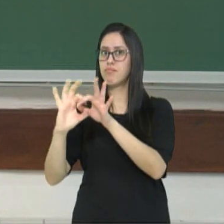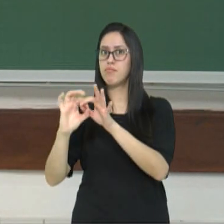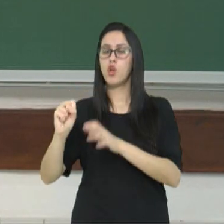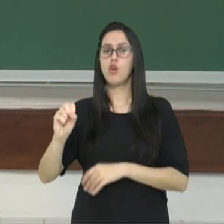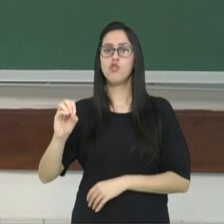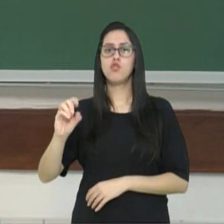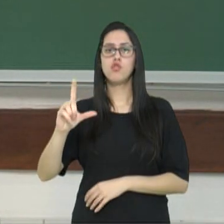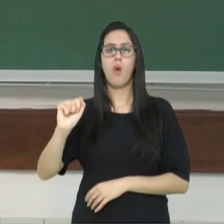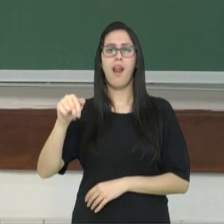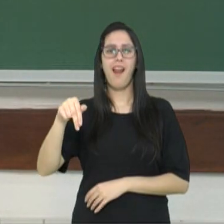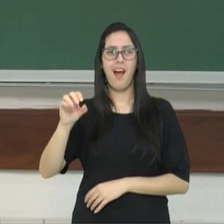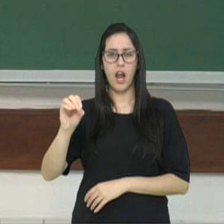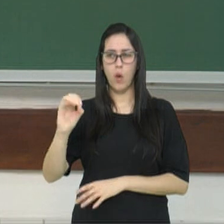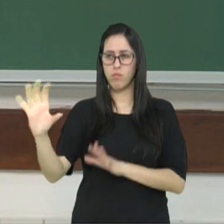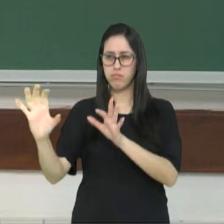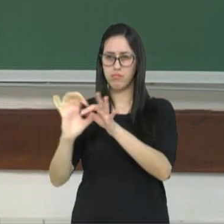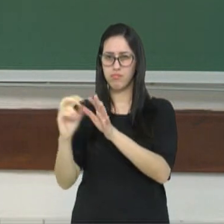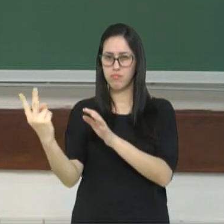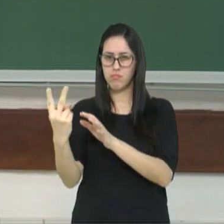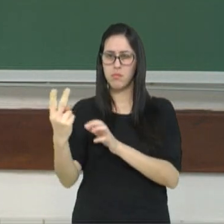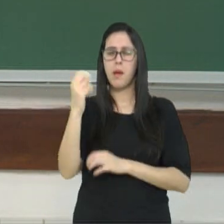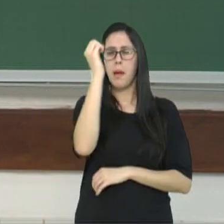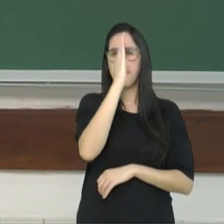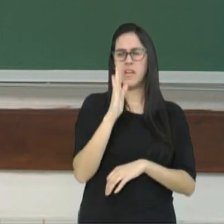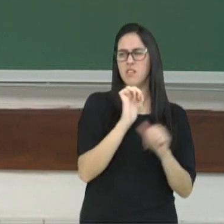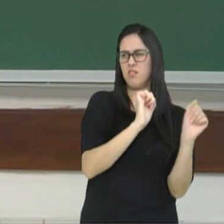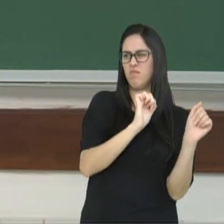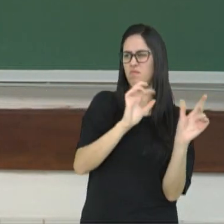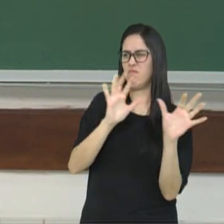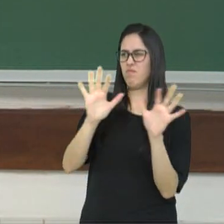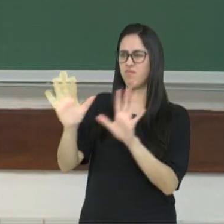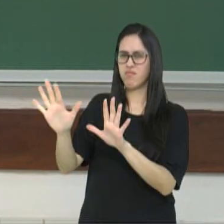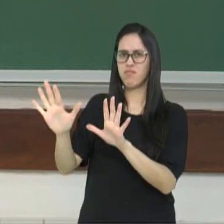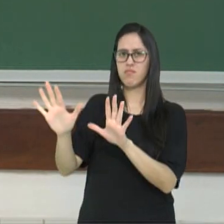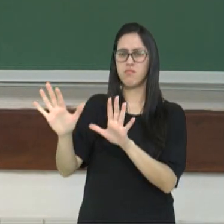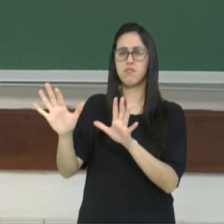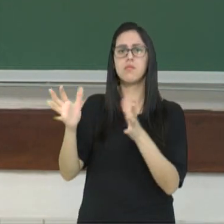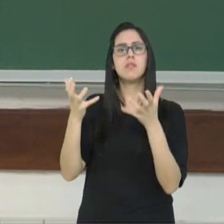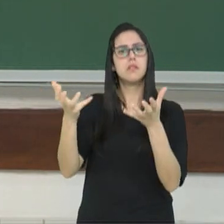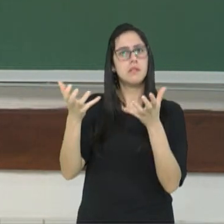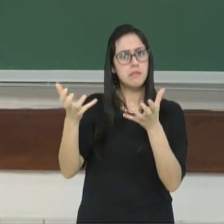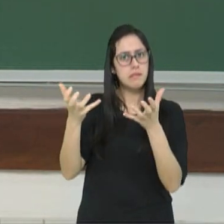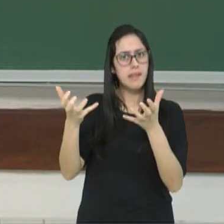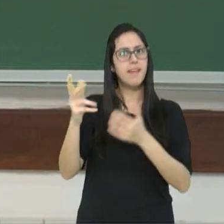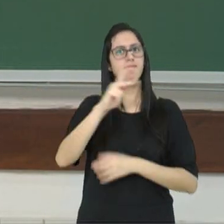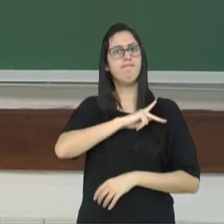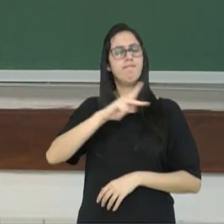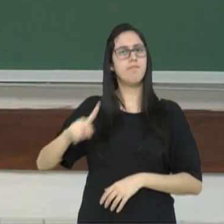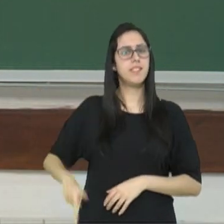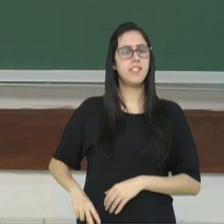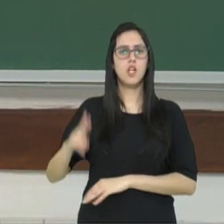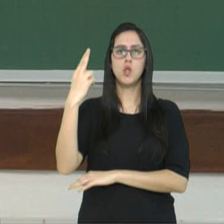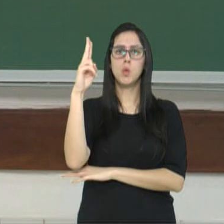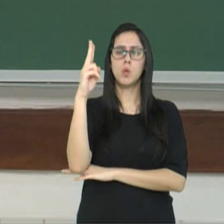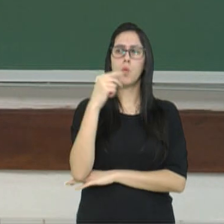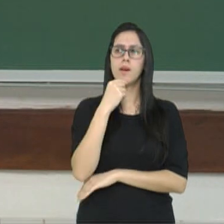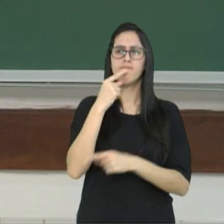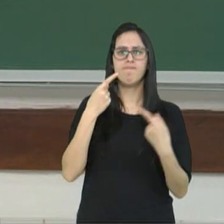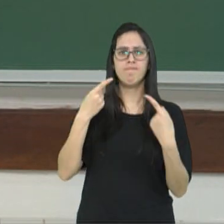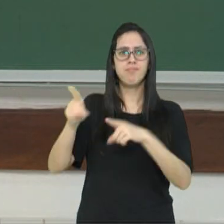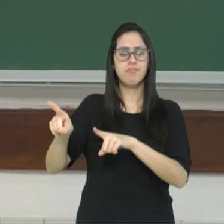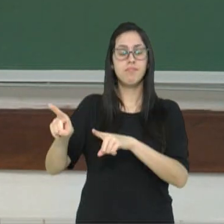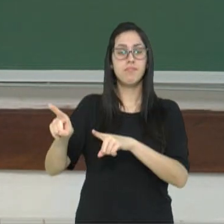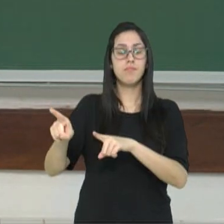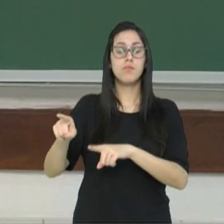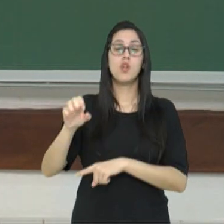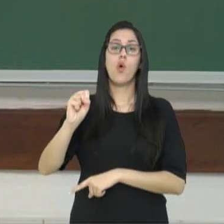Grande Paraguai. O Brasil invade e troca o presidente do Uruguai. Solano Lopes, ele se